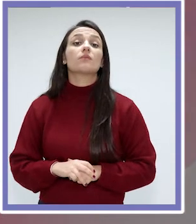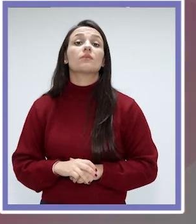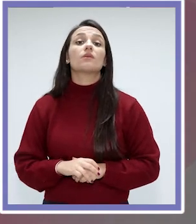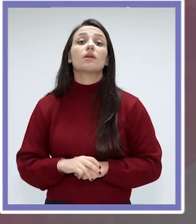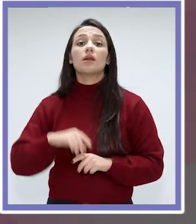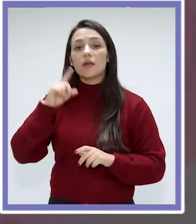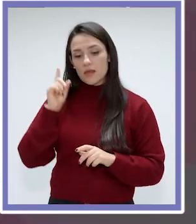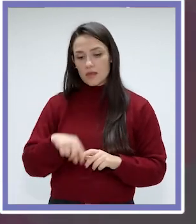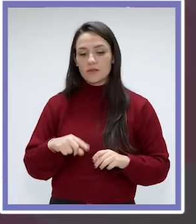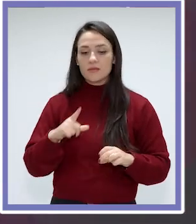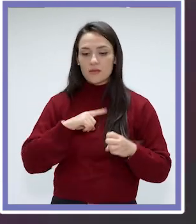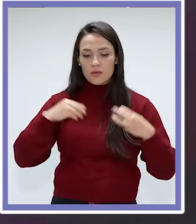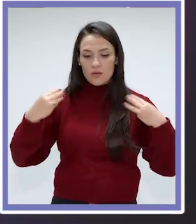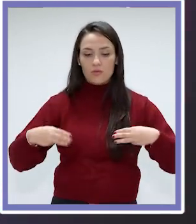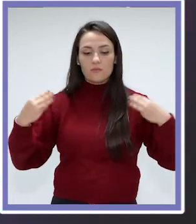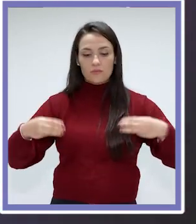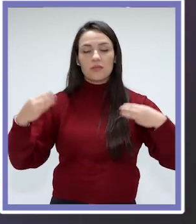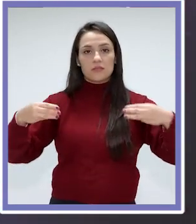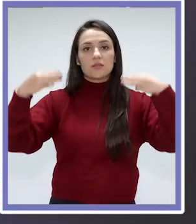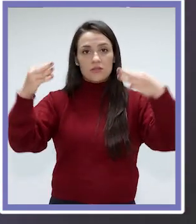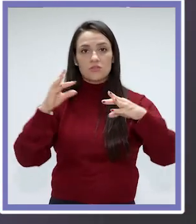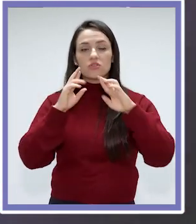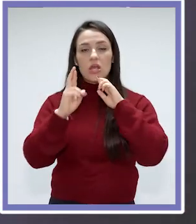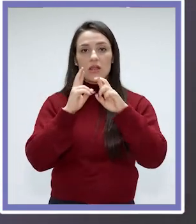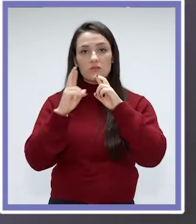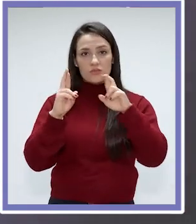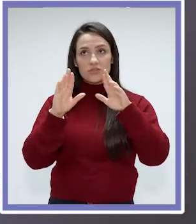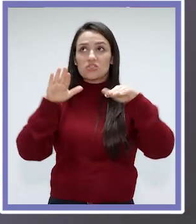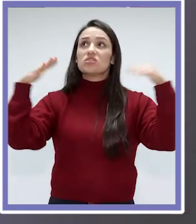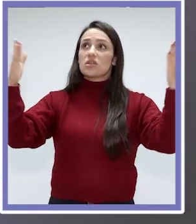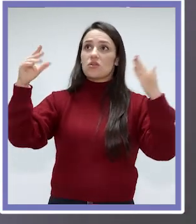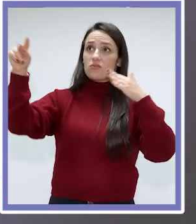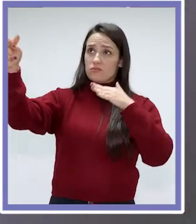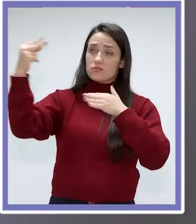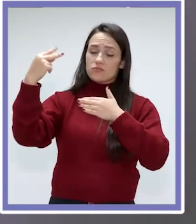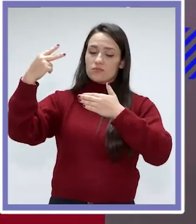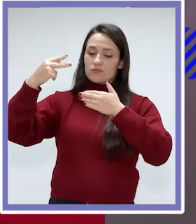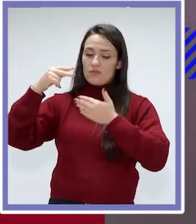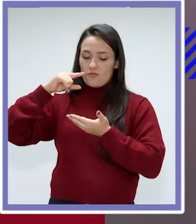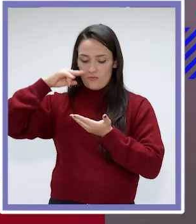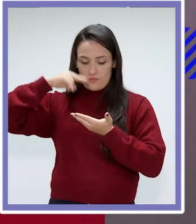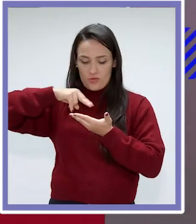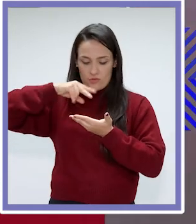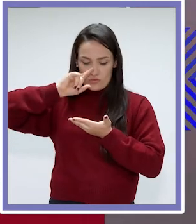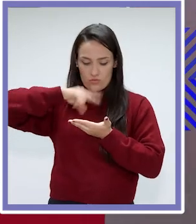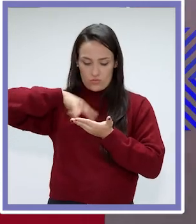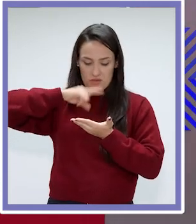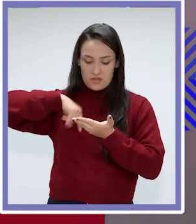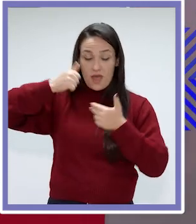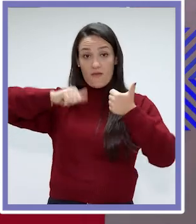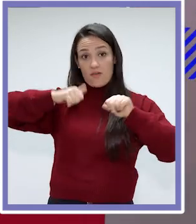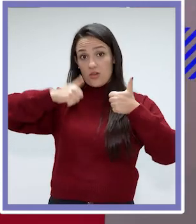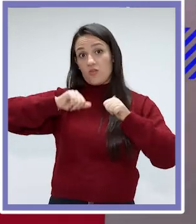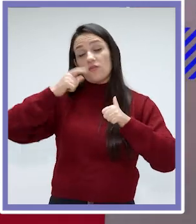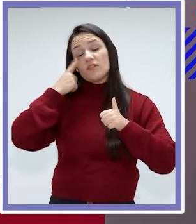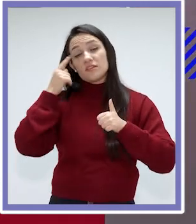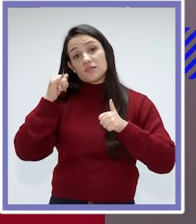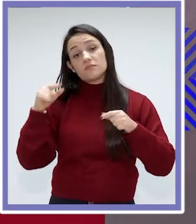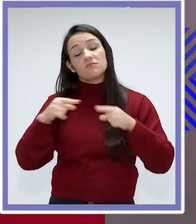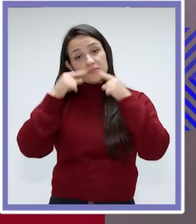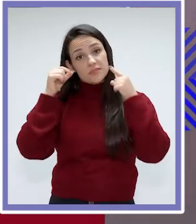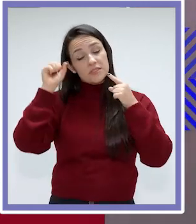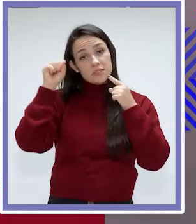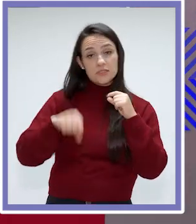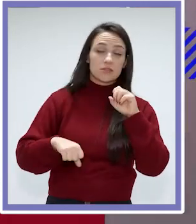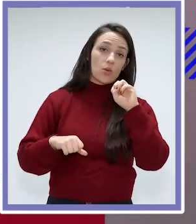foram enviados para o Ministério de Relações Exteriores, que revisou esse documento. Então, pode pesquisar outras